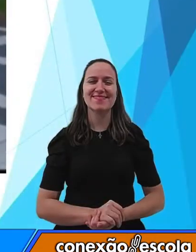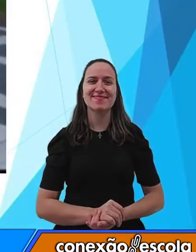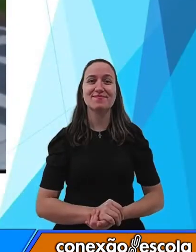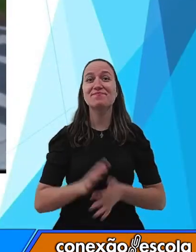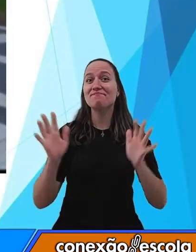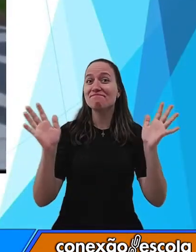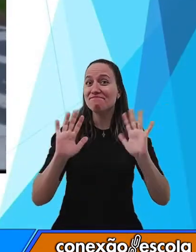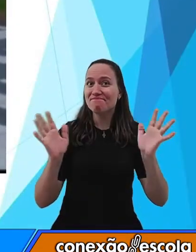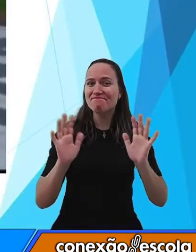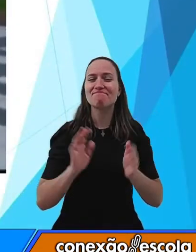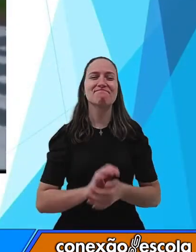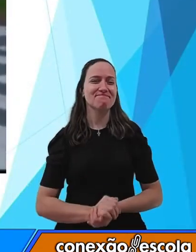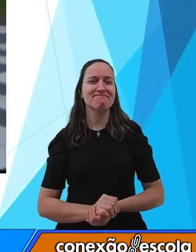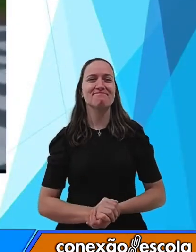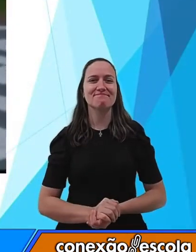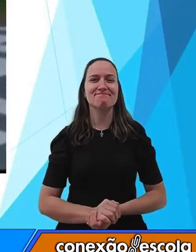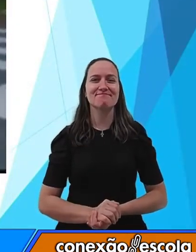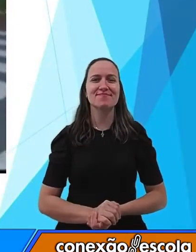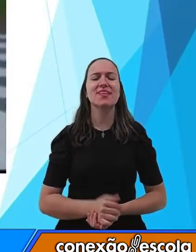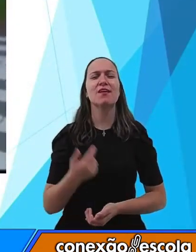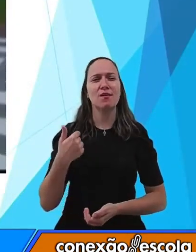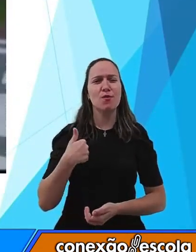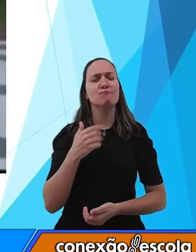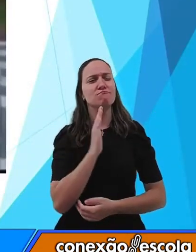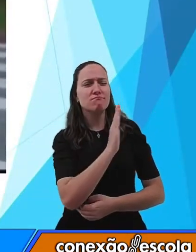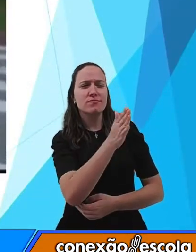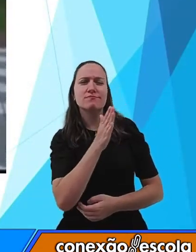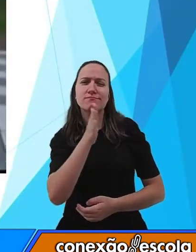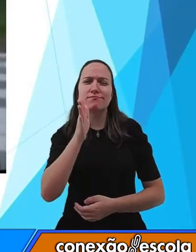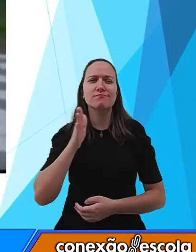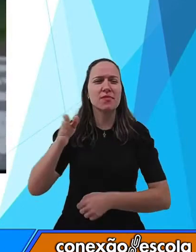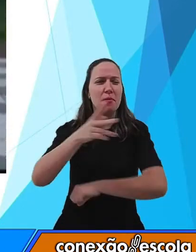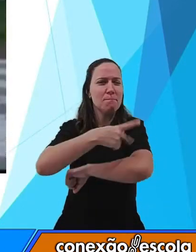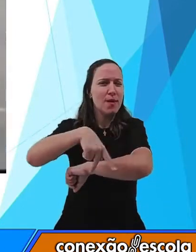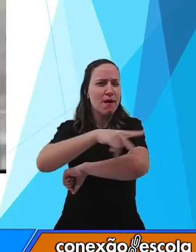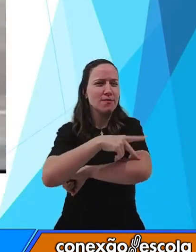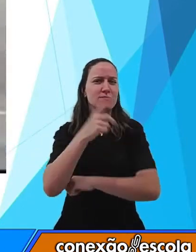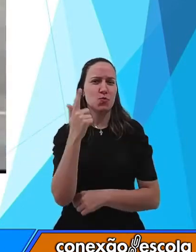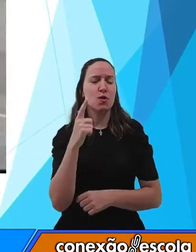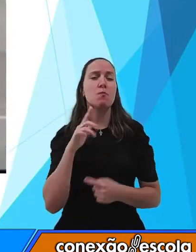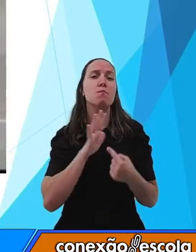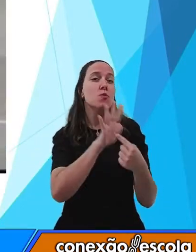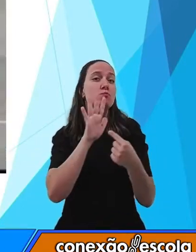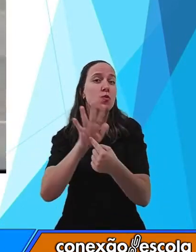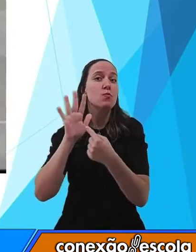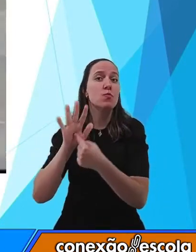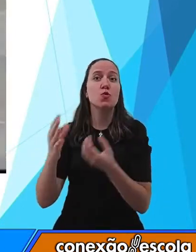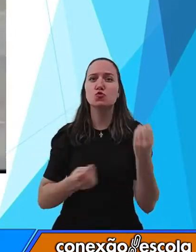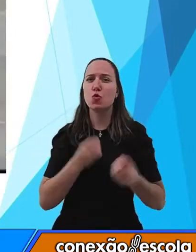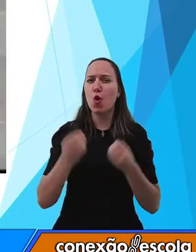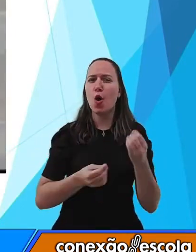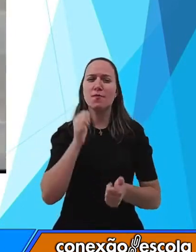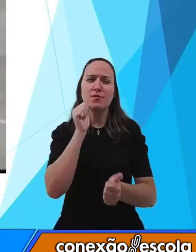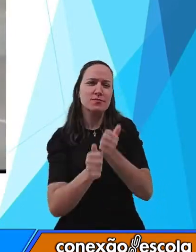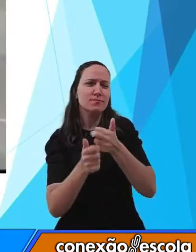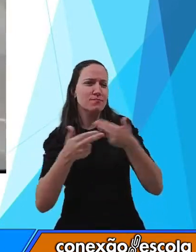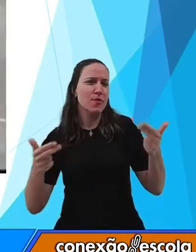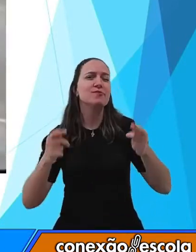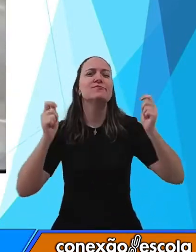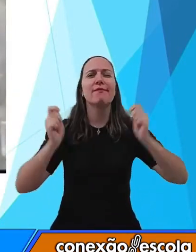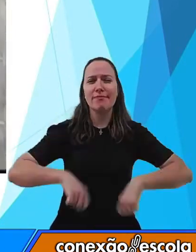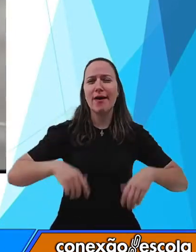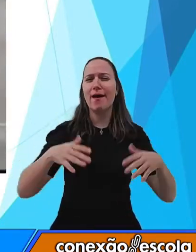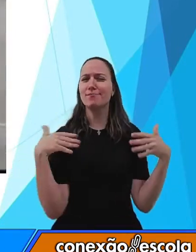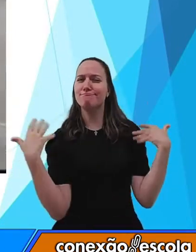Olá pessoal, eu fui em algumas praças de Goiânia para demonstrar como a galera pratica de forma recreativa